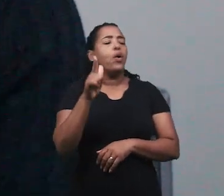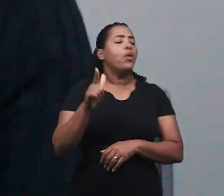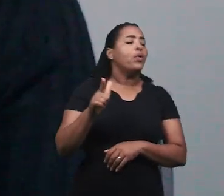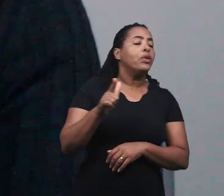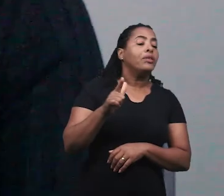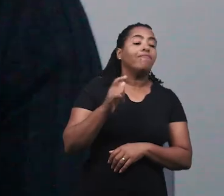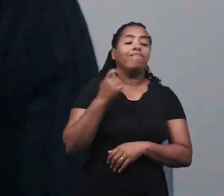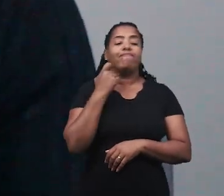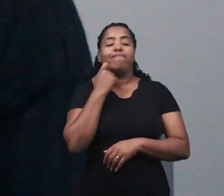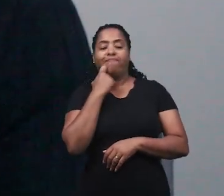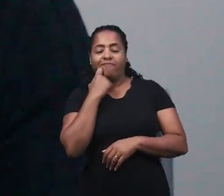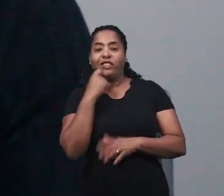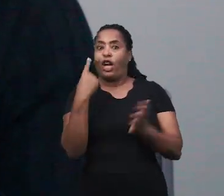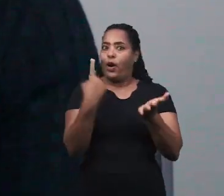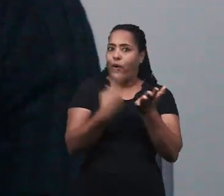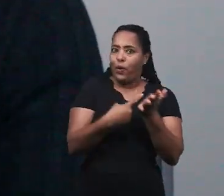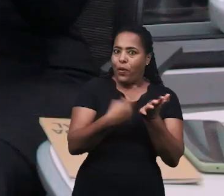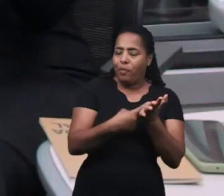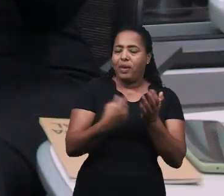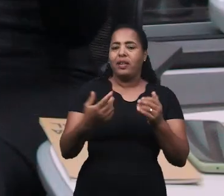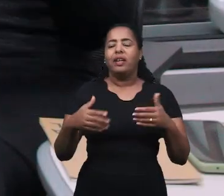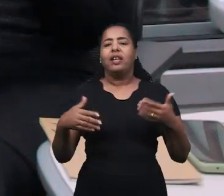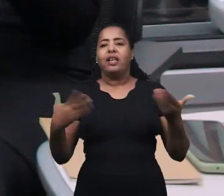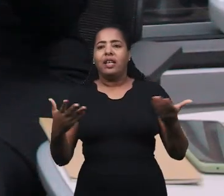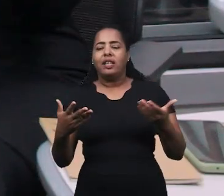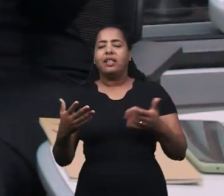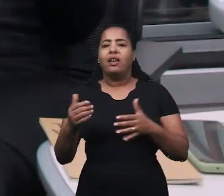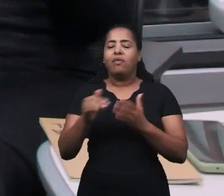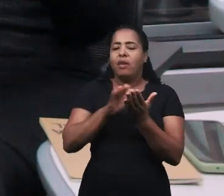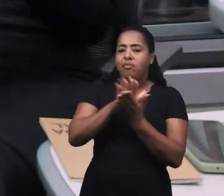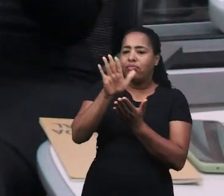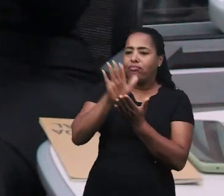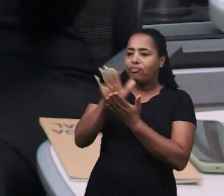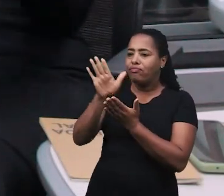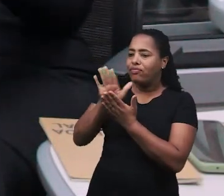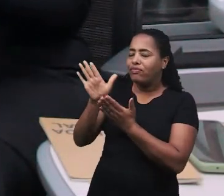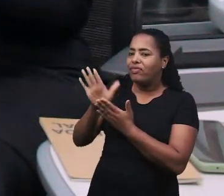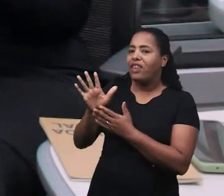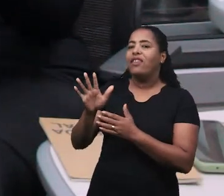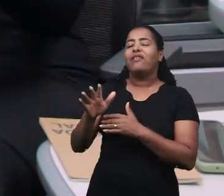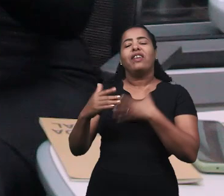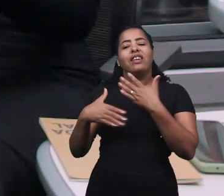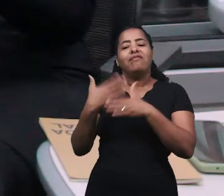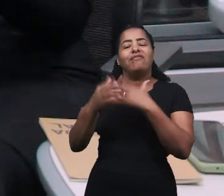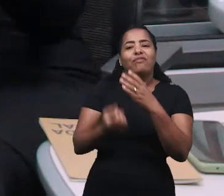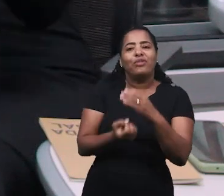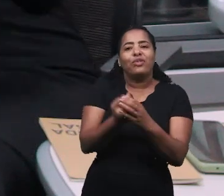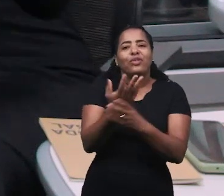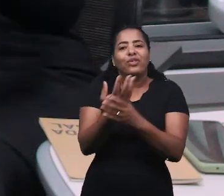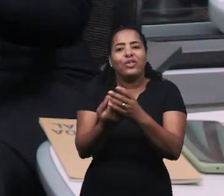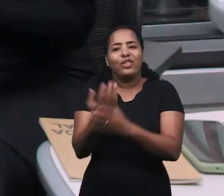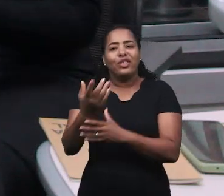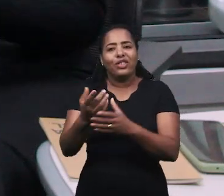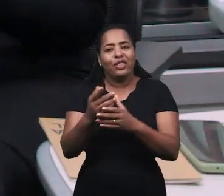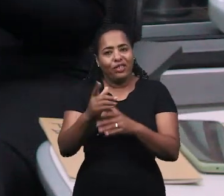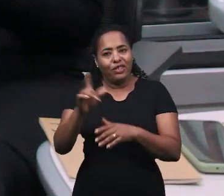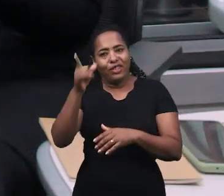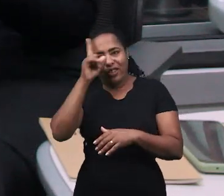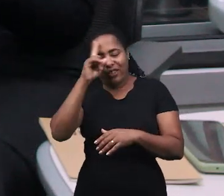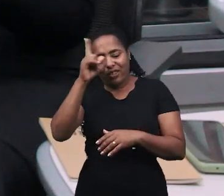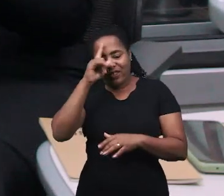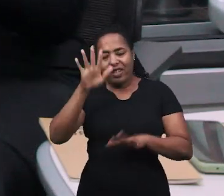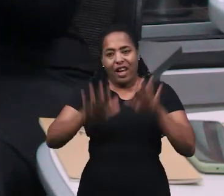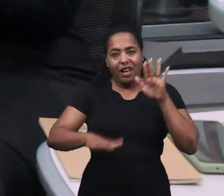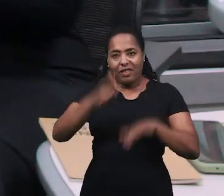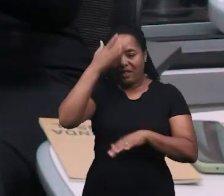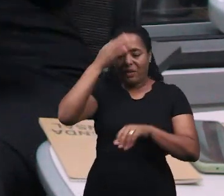ali, e aí ali a gente já marca. Então, assim, a produção vai acontecendo mesmo no dia a dia, ao entrevistar mais